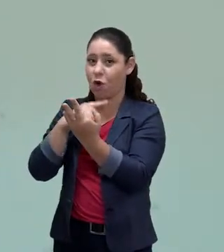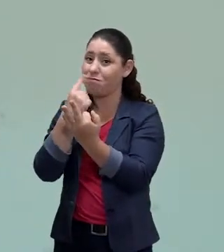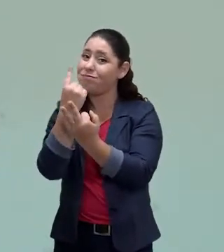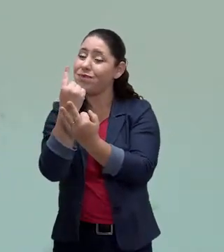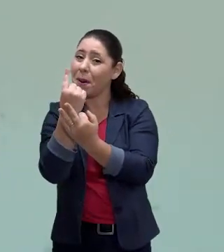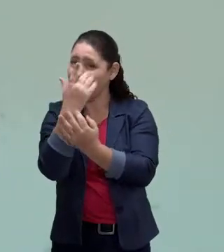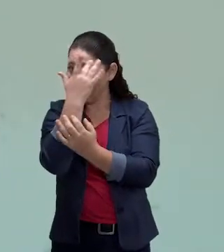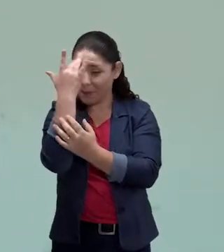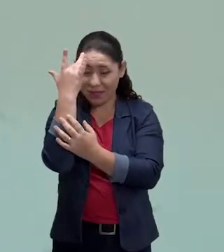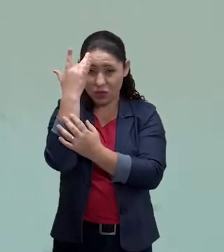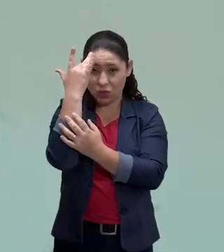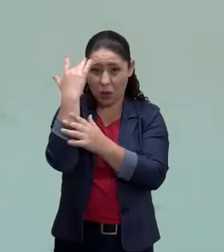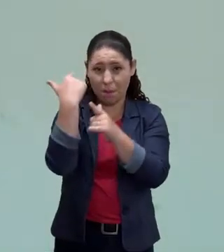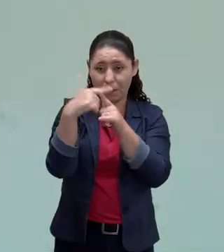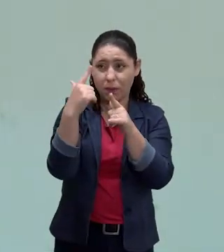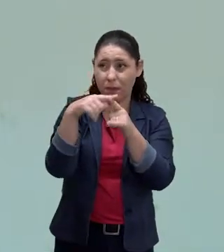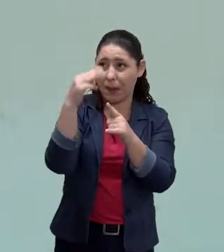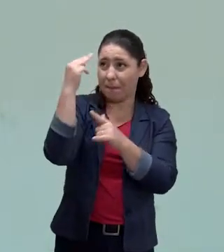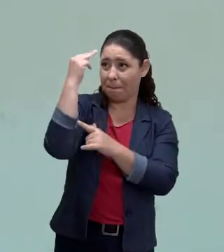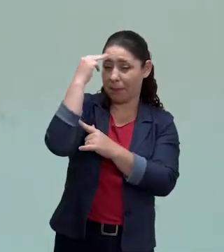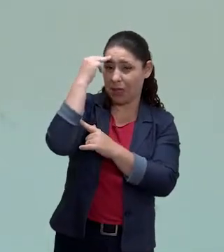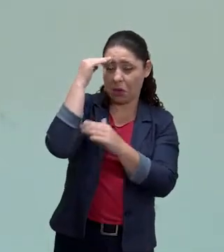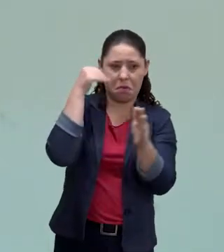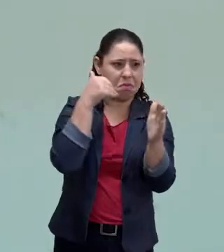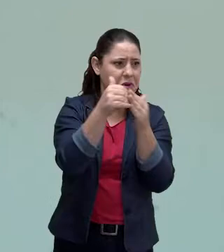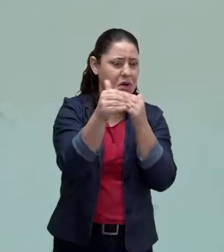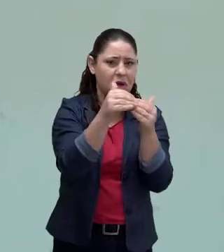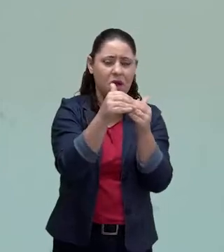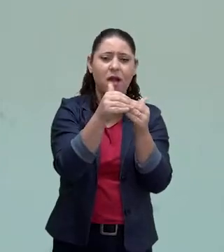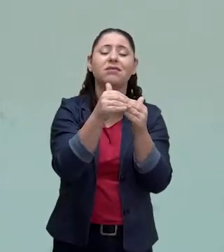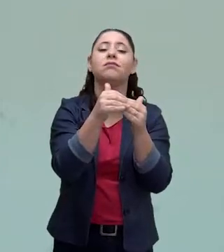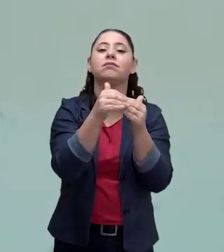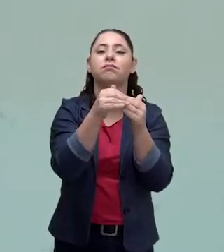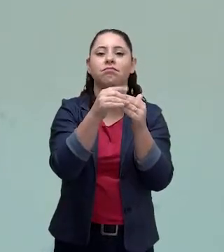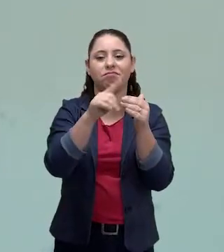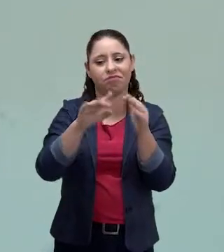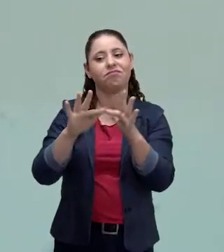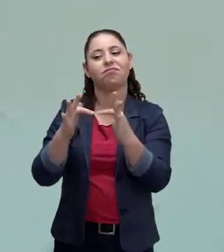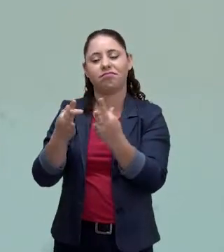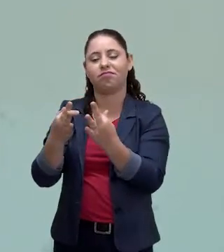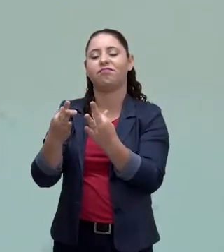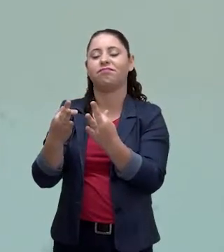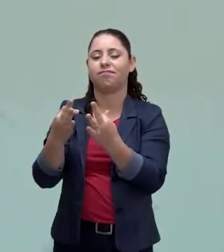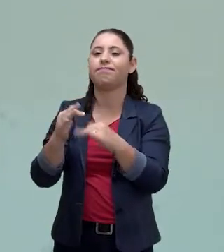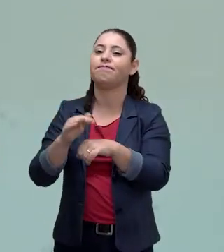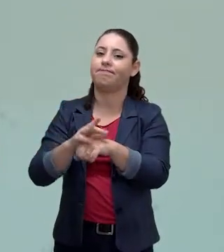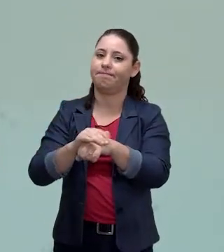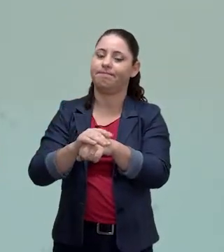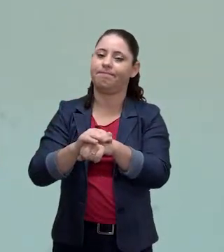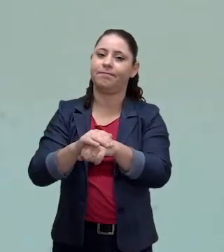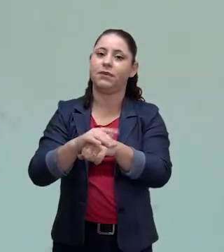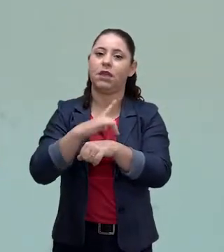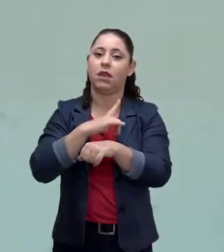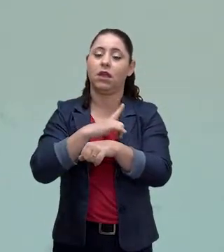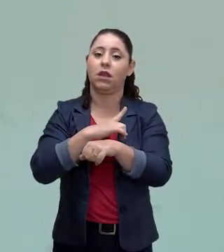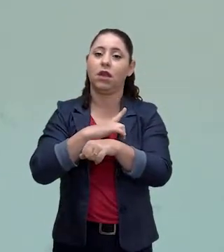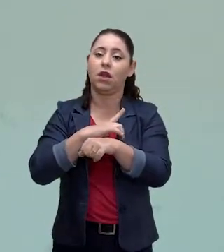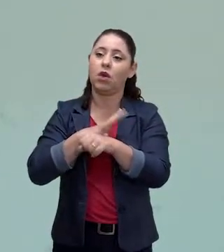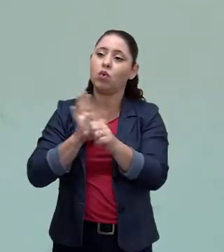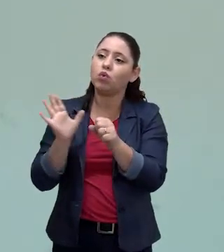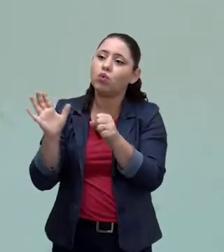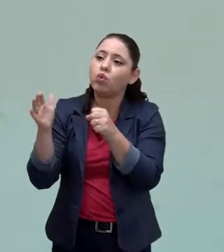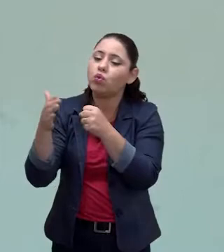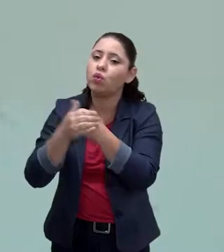uma pessoa com transtorno mental, seja ele de que natureza, é uma família que está doente. E aí nós temos o que a gente chama